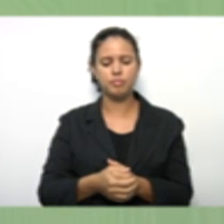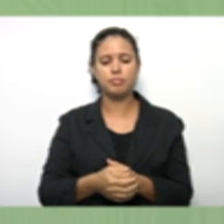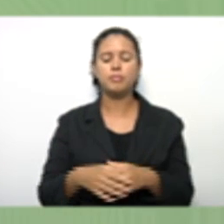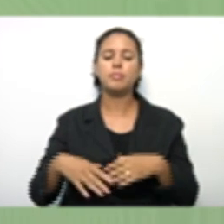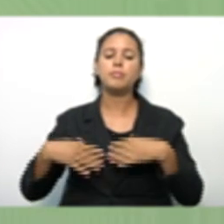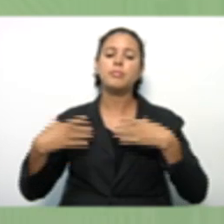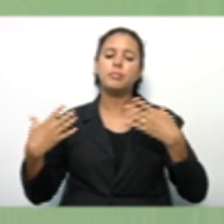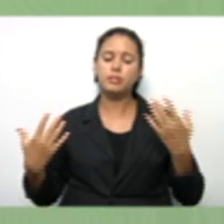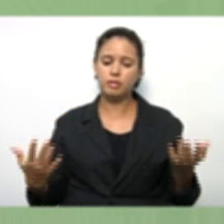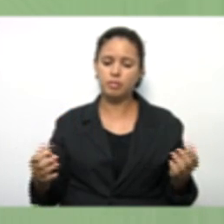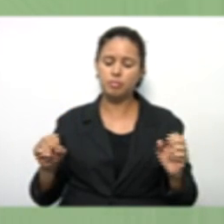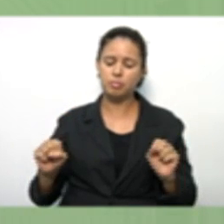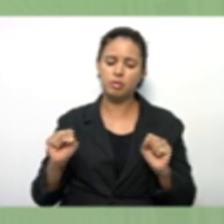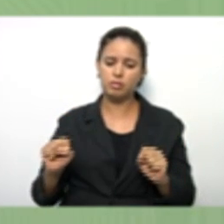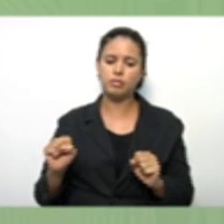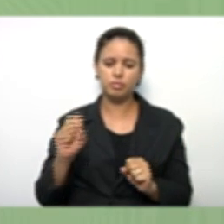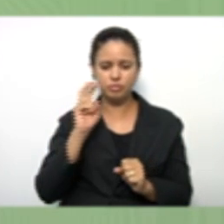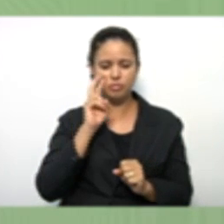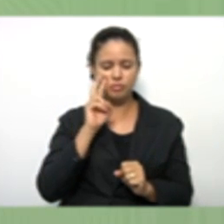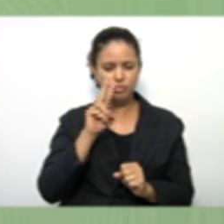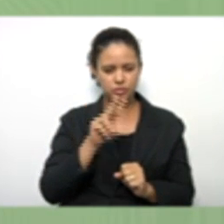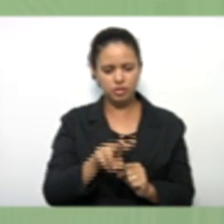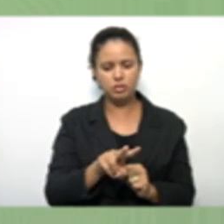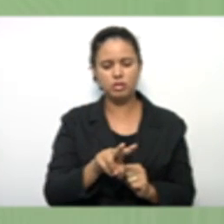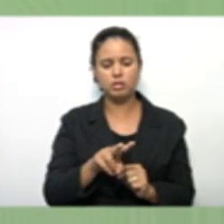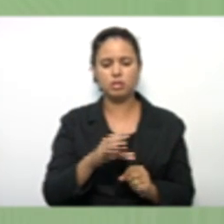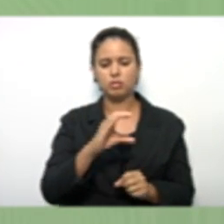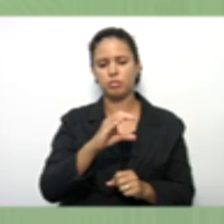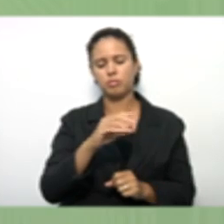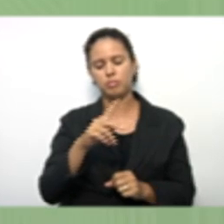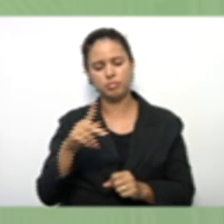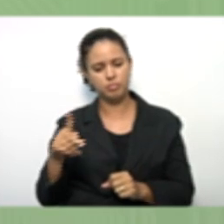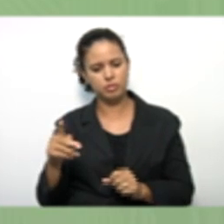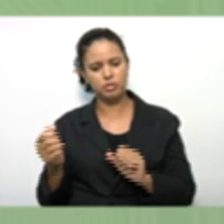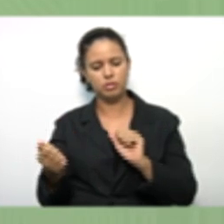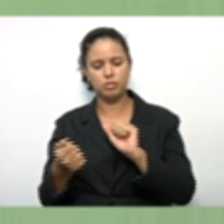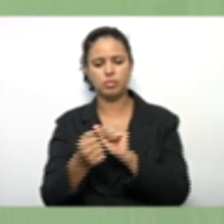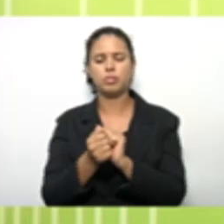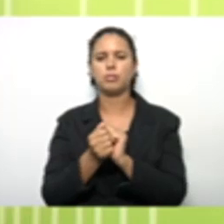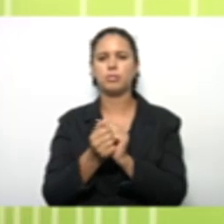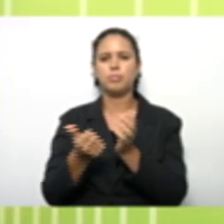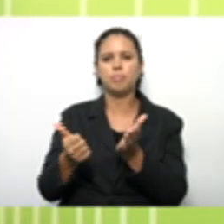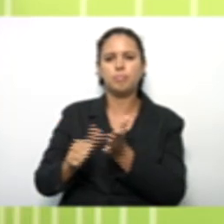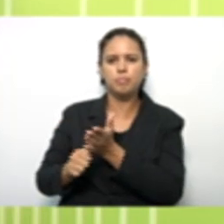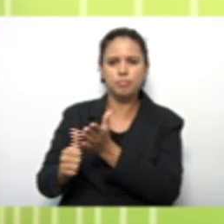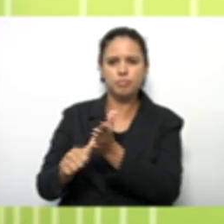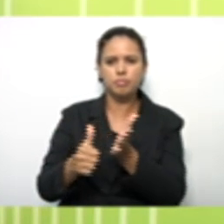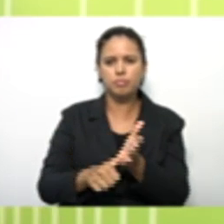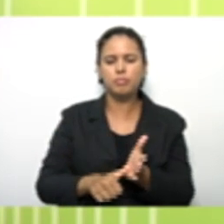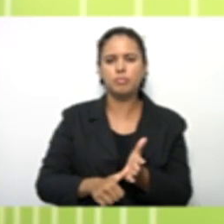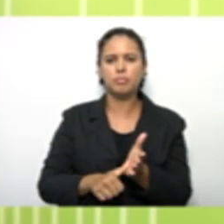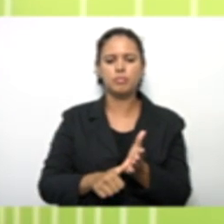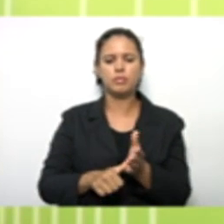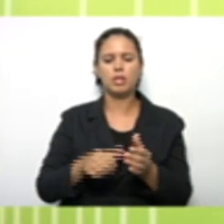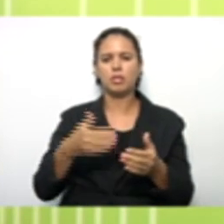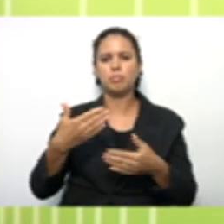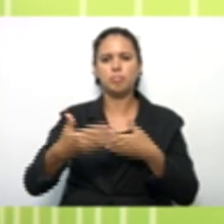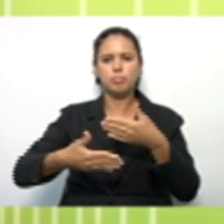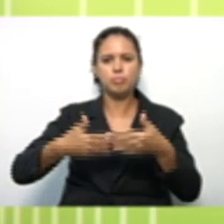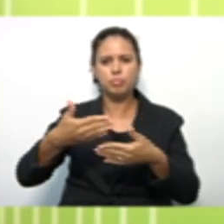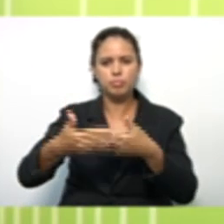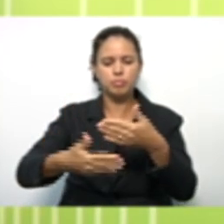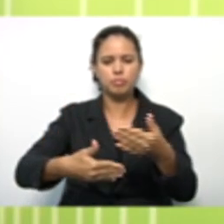podemos visualizar que a cooperativa, né, ela, juntamente com seus cooperados, desenvolve